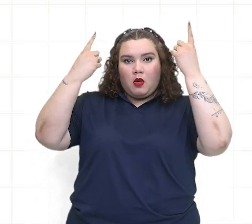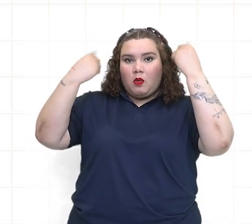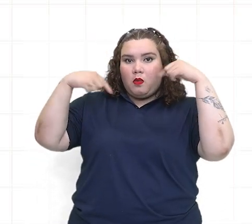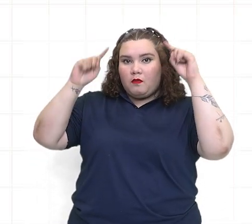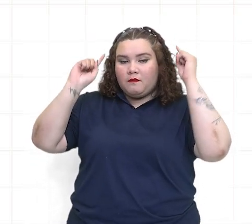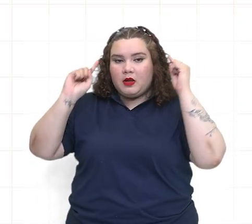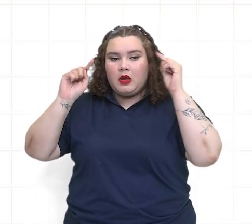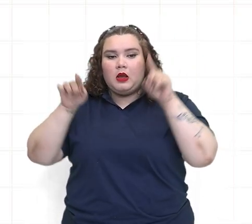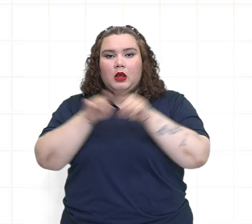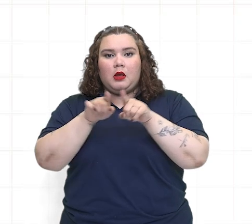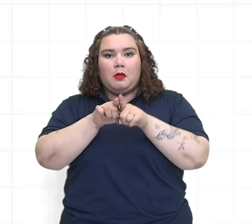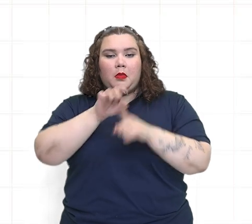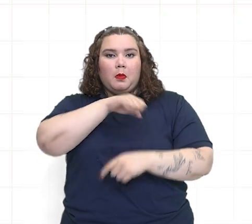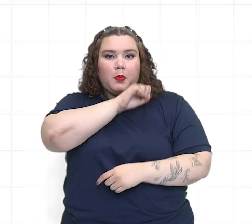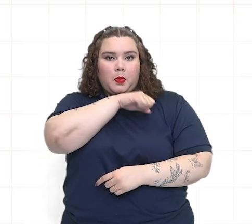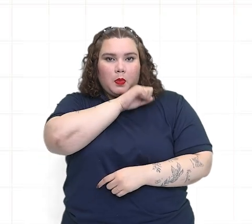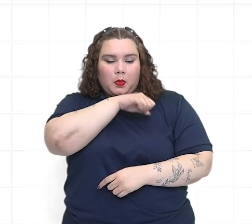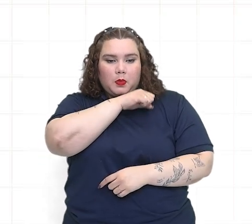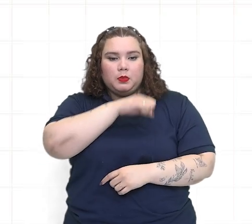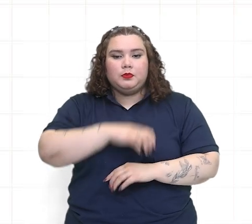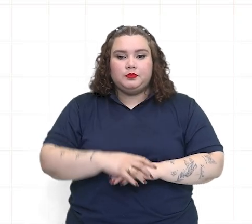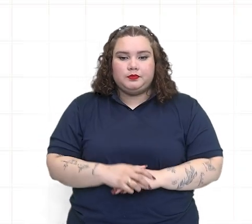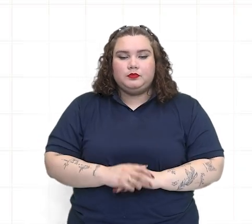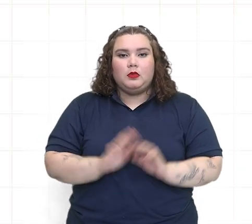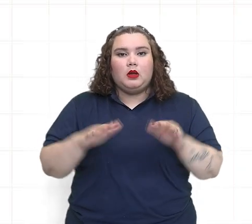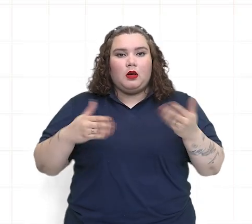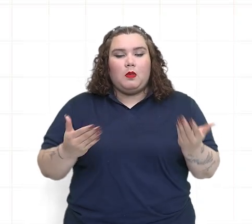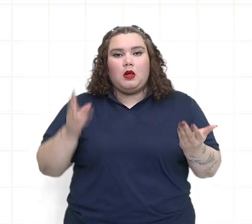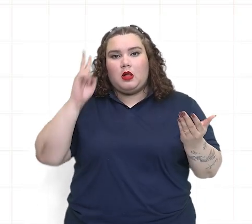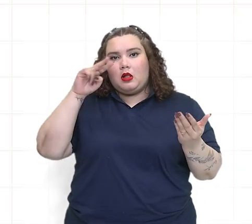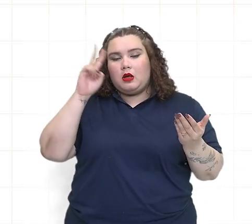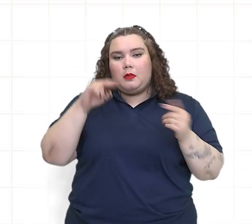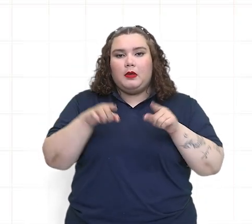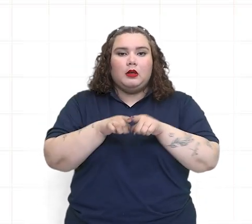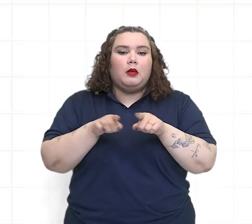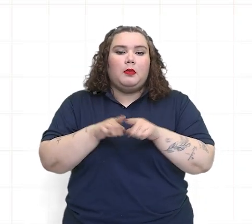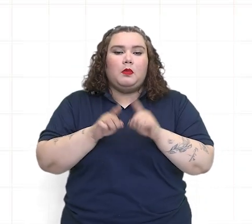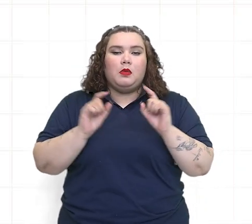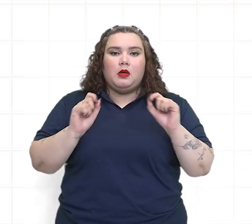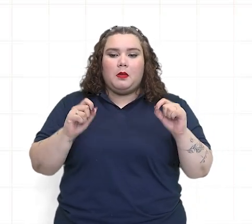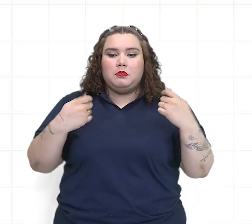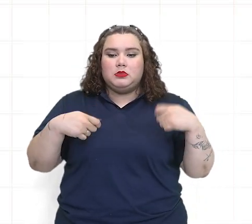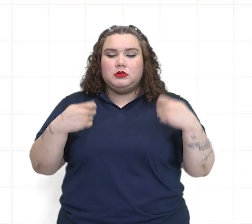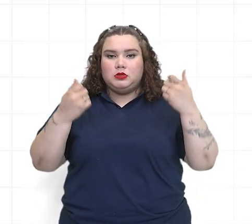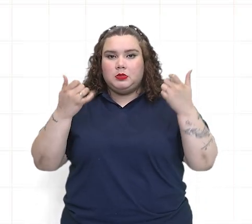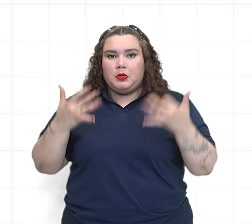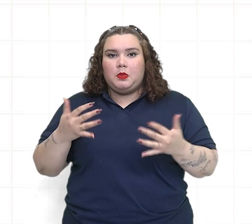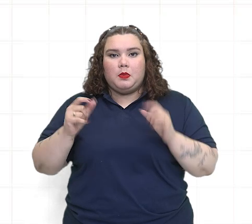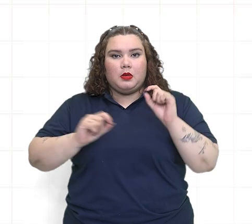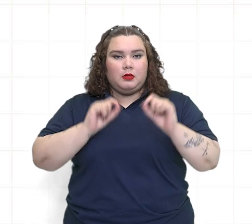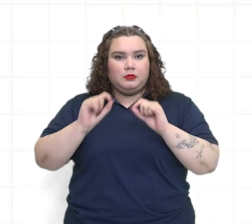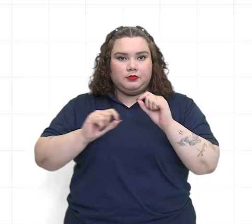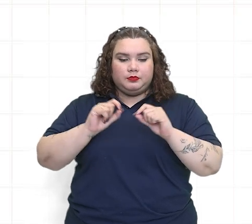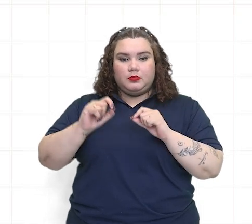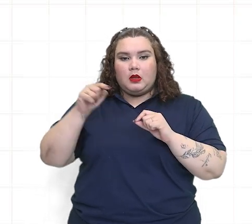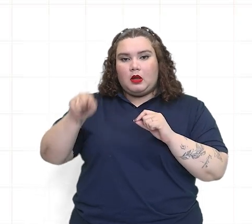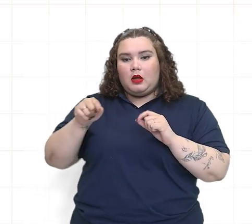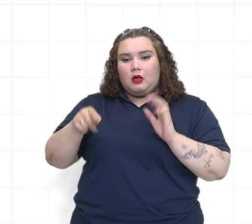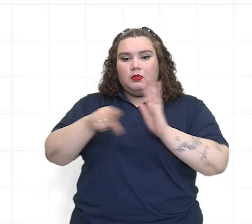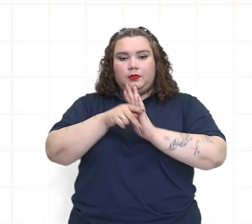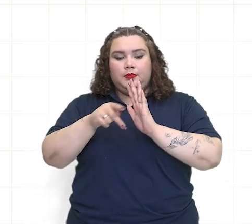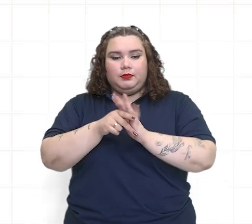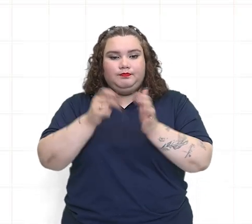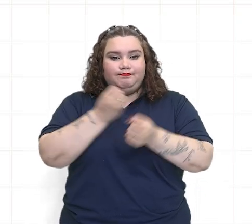e porcos. Então, lembrando também uma parte interessante que a gente precisa falar, que é essa parte, então,